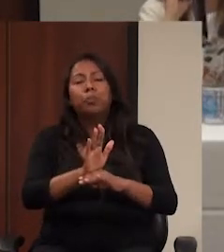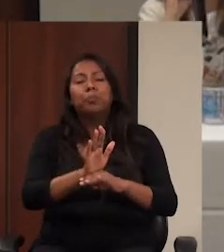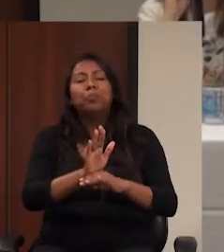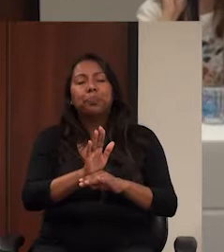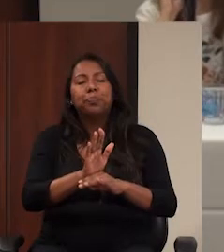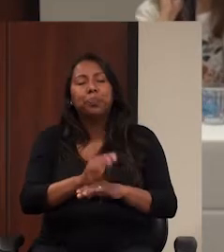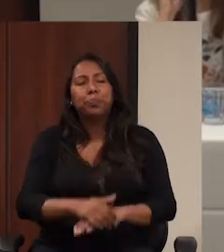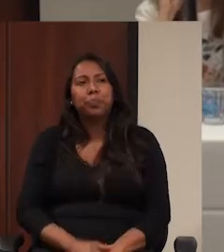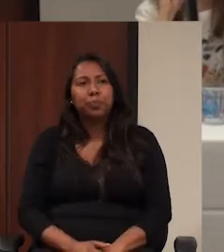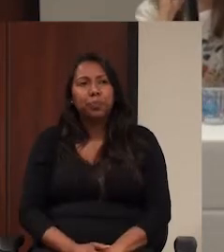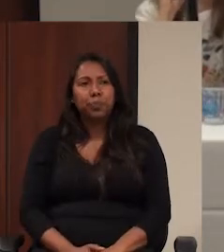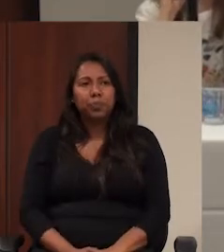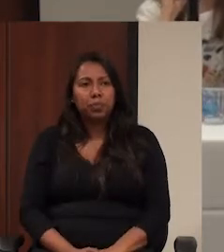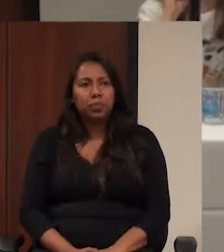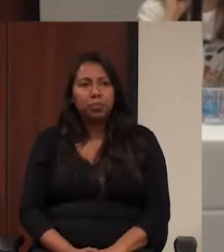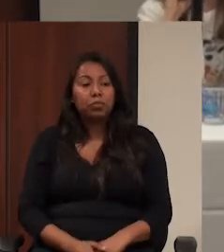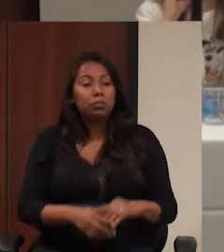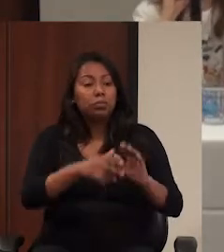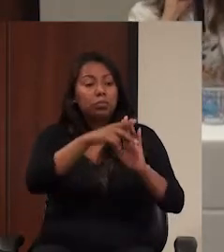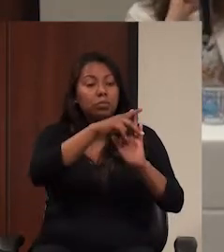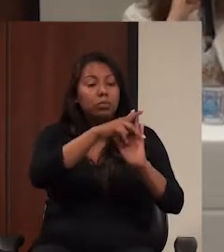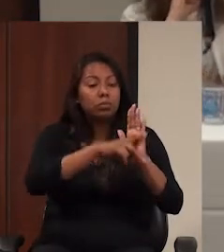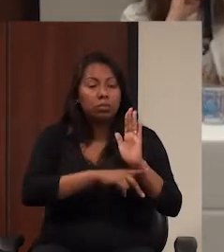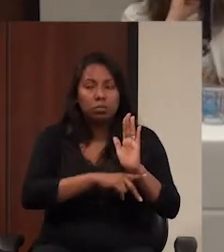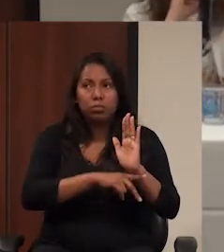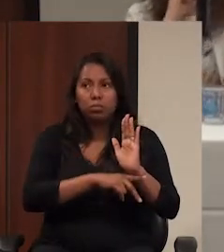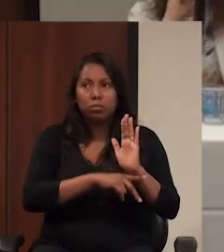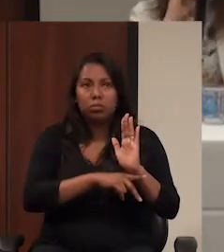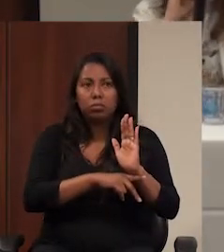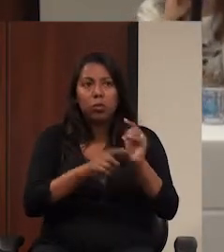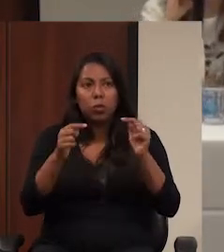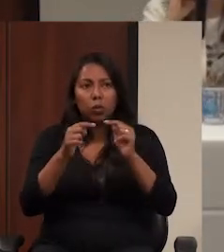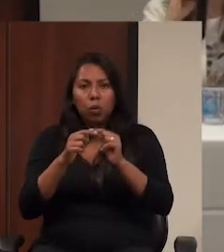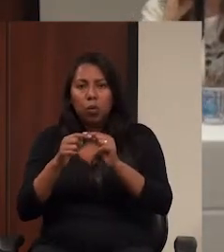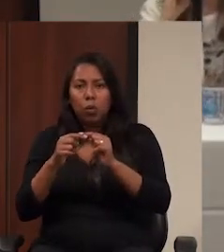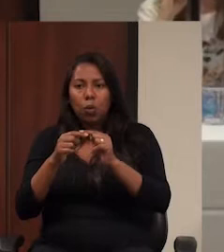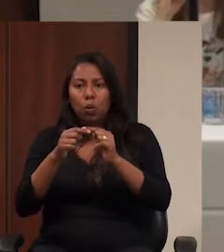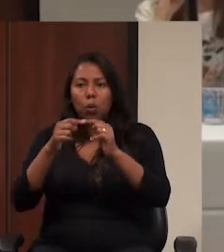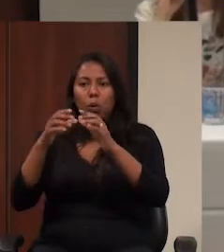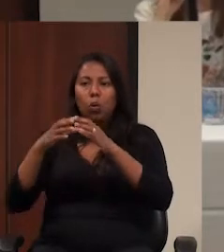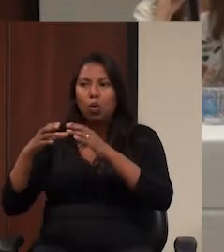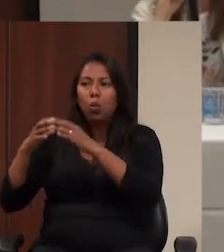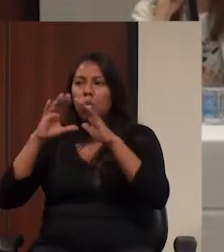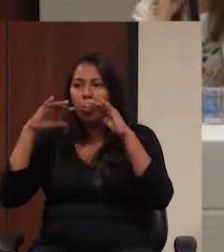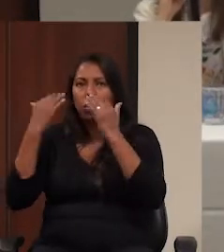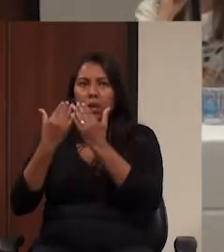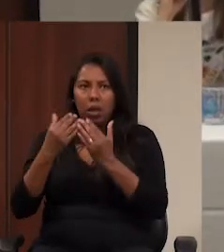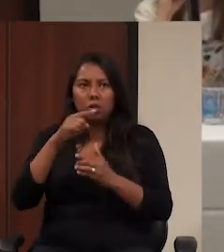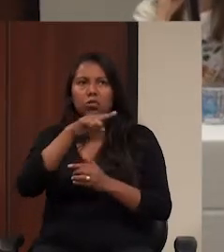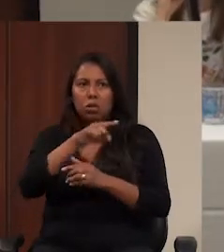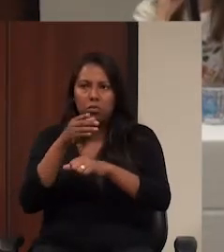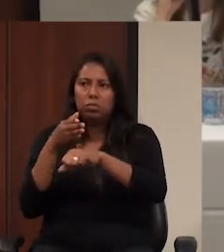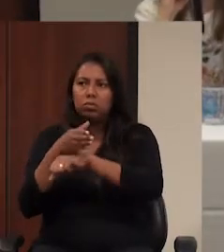nesse processo. O projeto envolveu comunidades em que essas pessoas viviam, né? E a conclusão que eu achei interessante